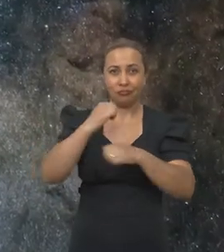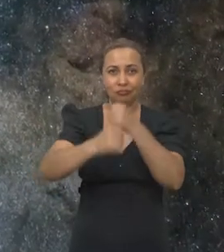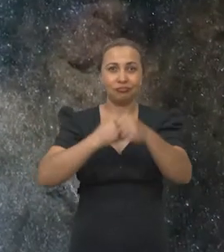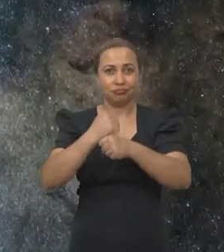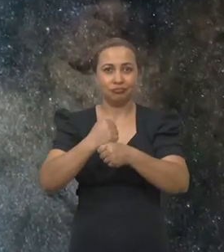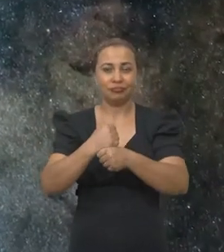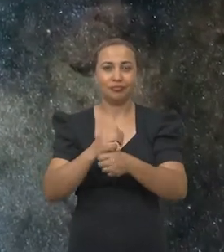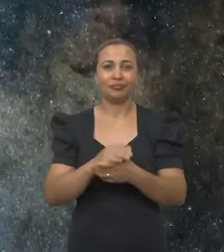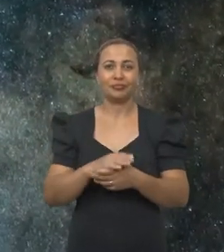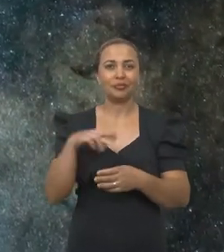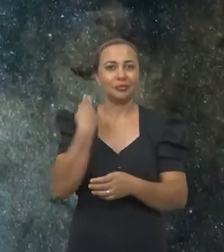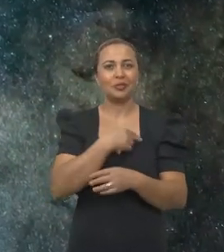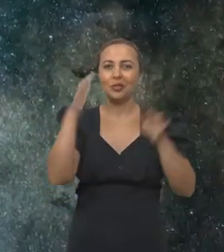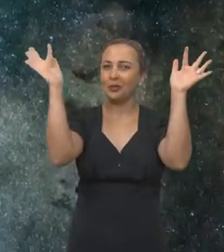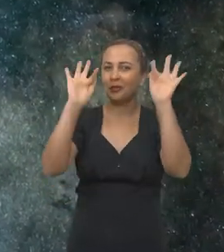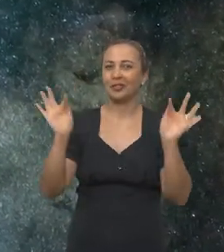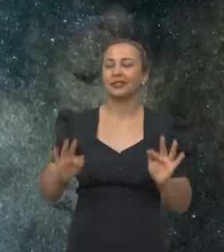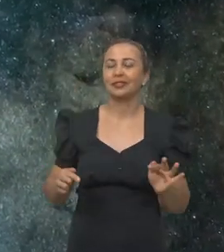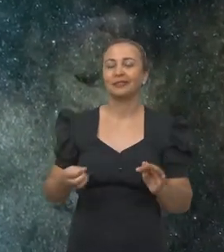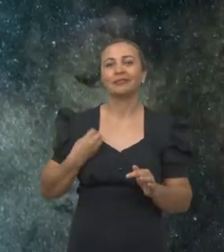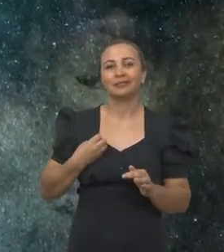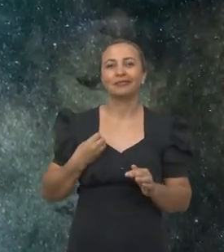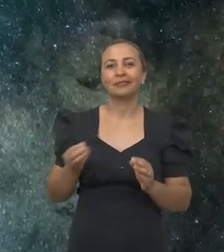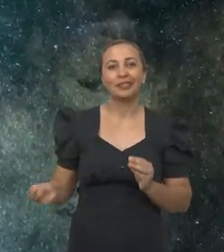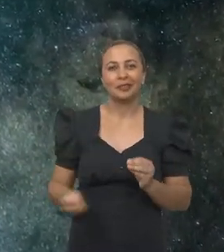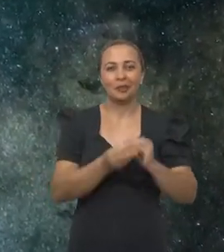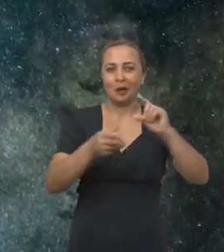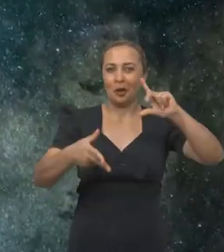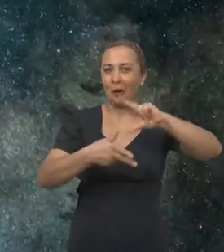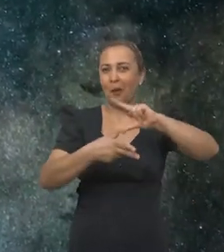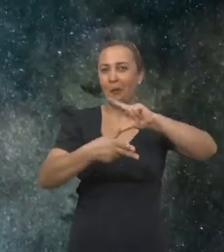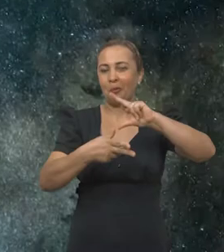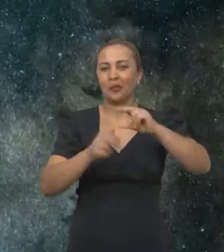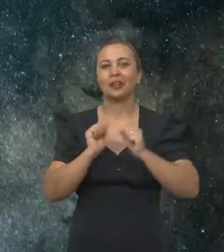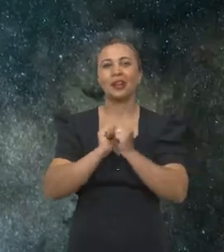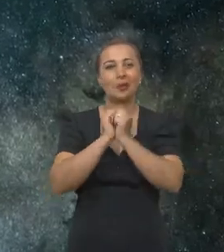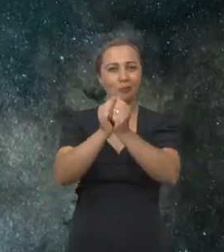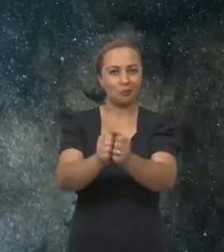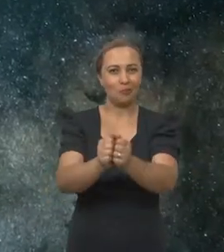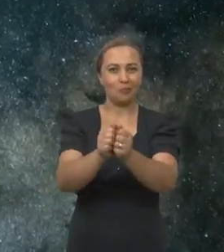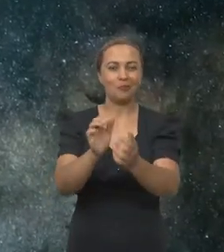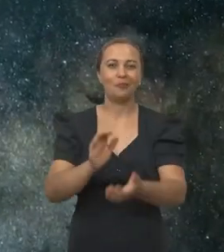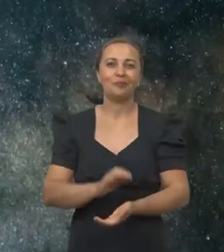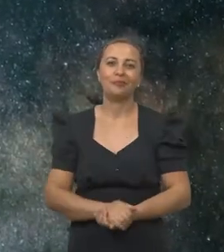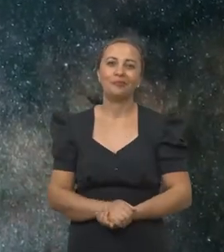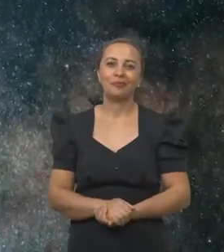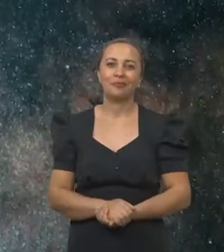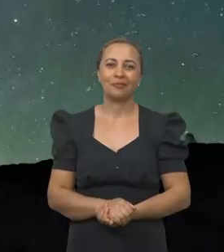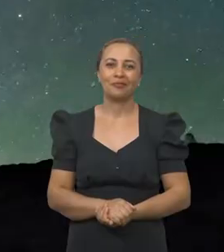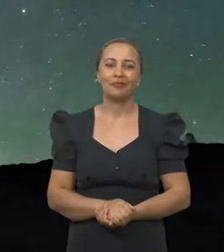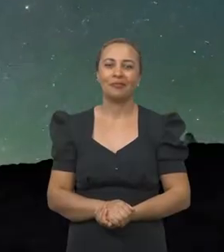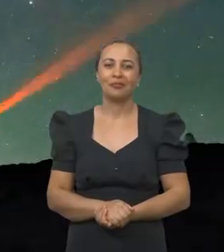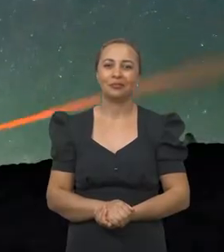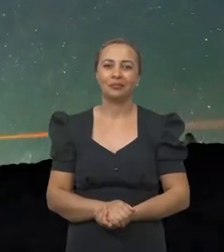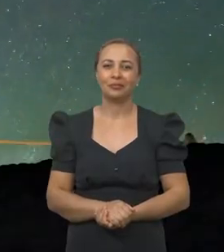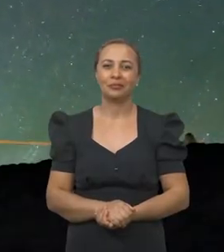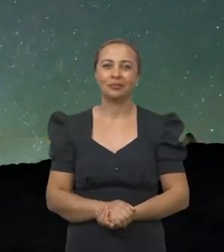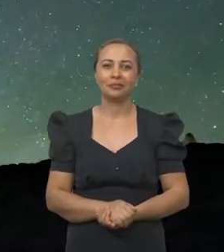cosmológicos dessa década e nós estamos muito felizes de inserir a Ufba essa importante colaboração